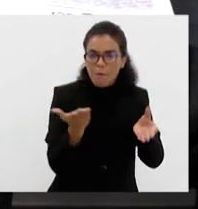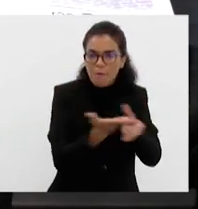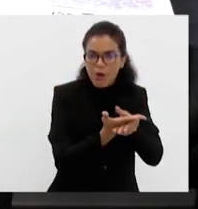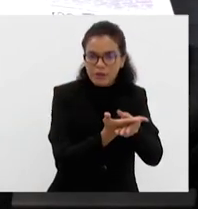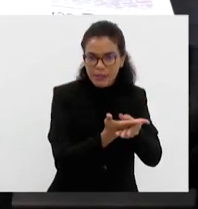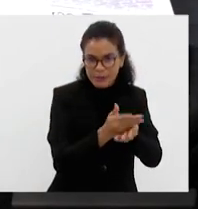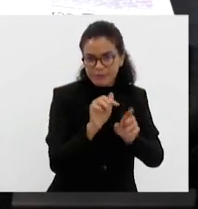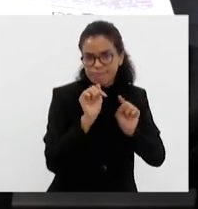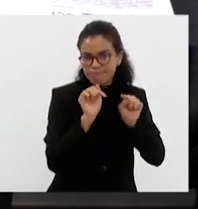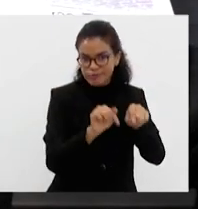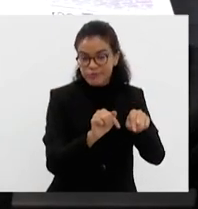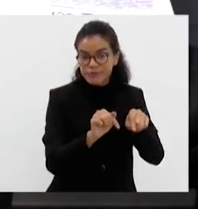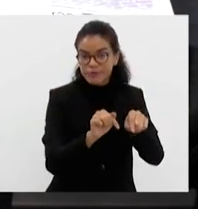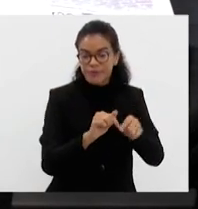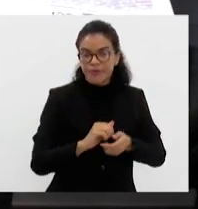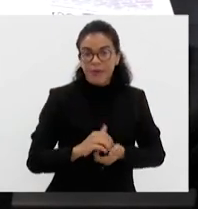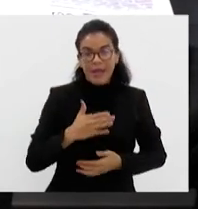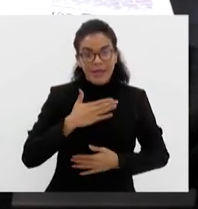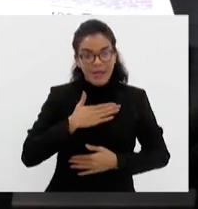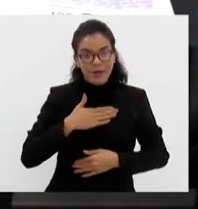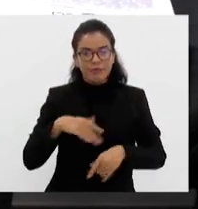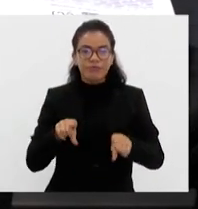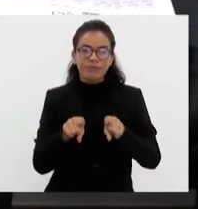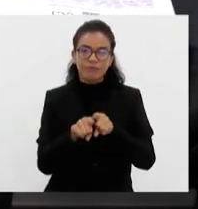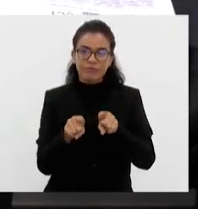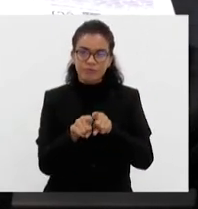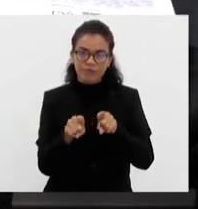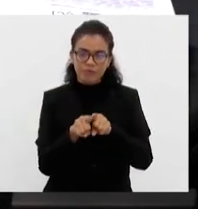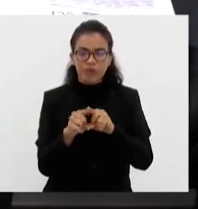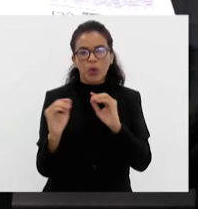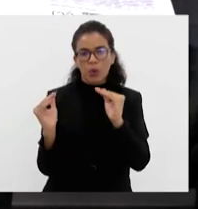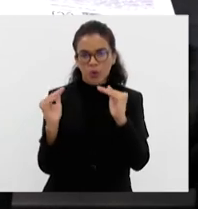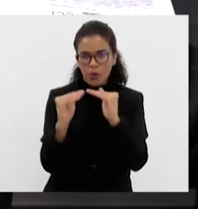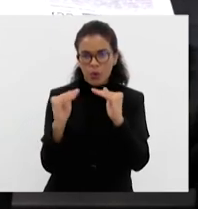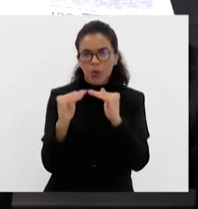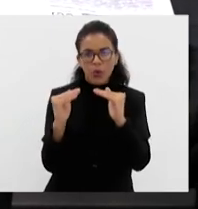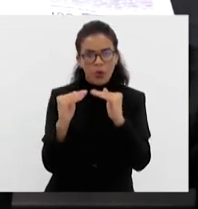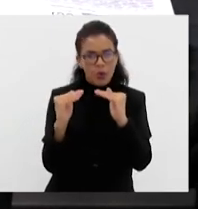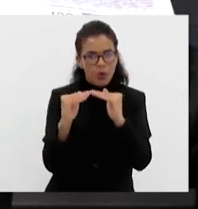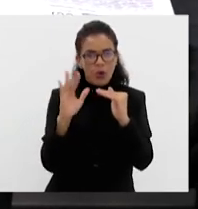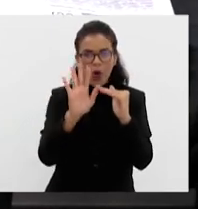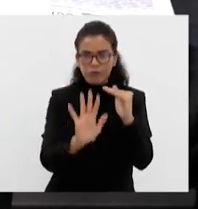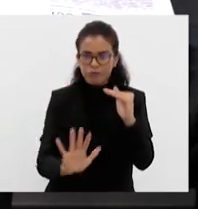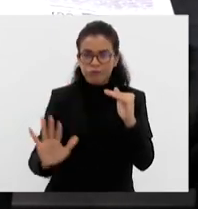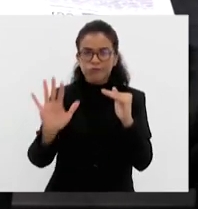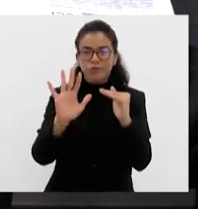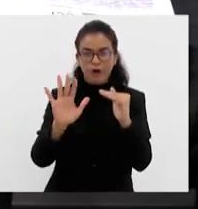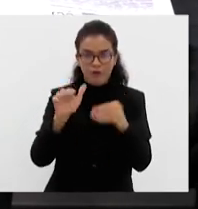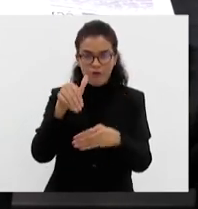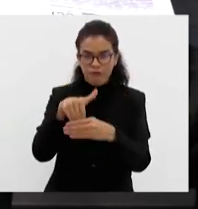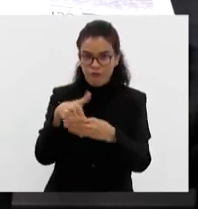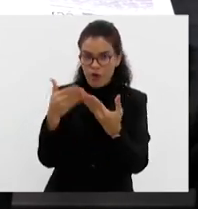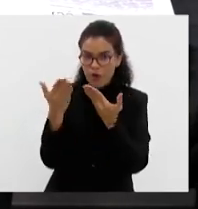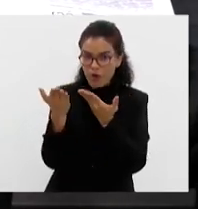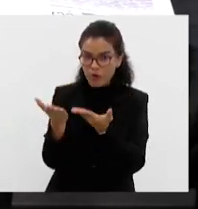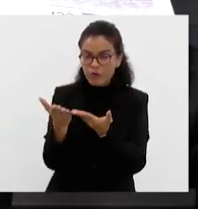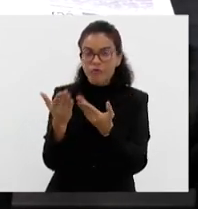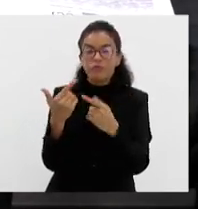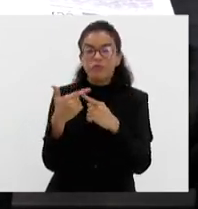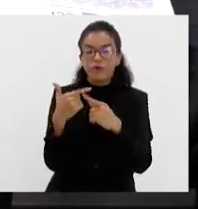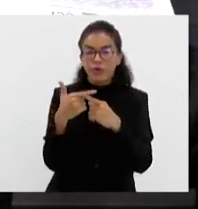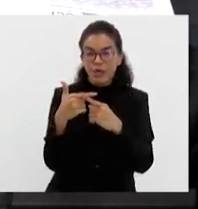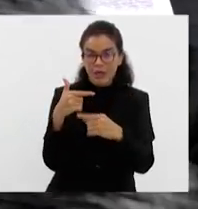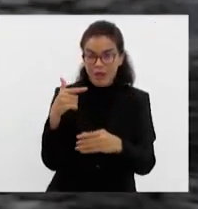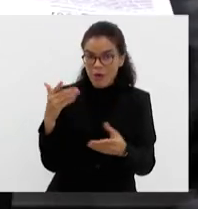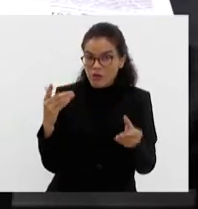um daqueles que concordo na plenitude com o seu voto, porque na forma